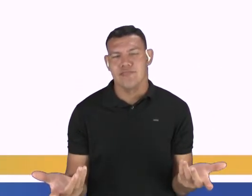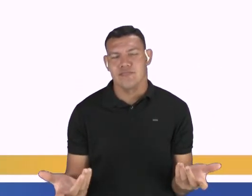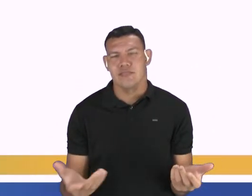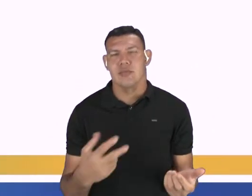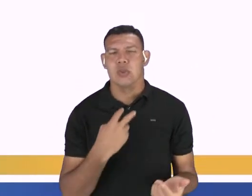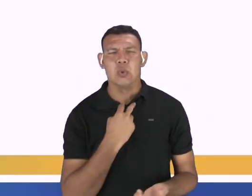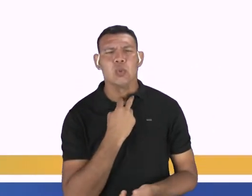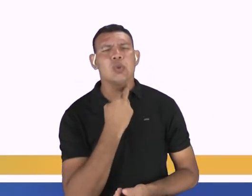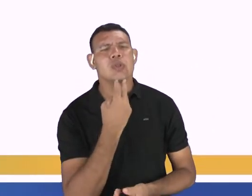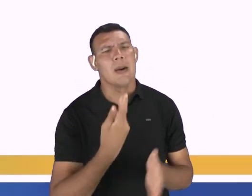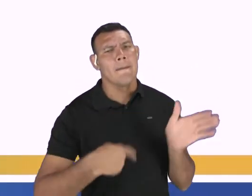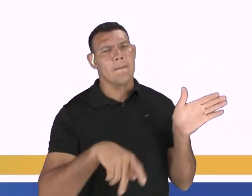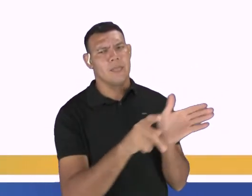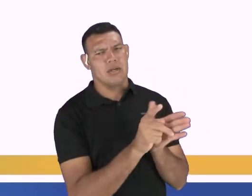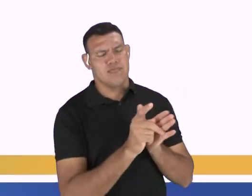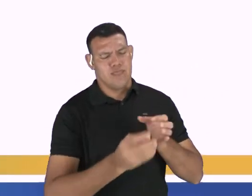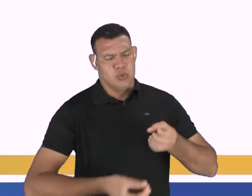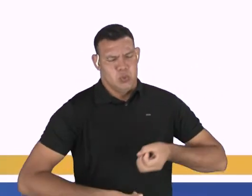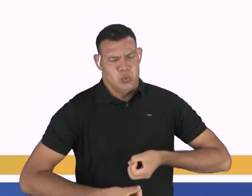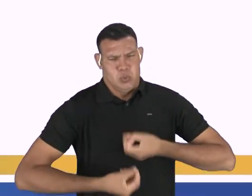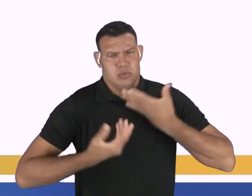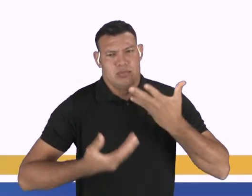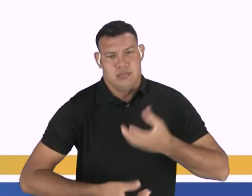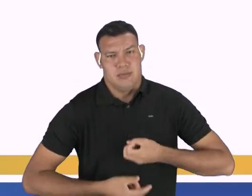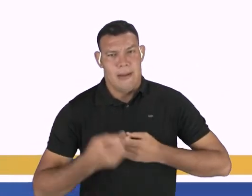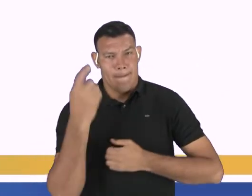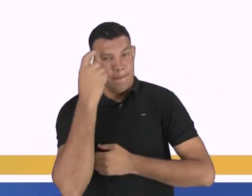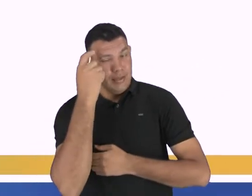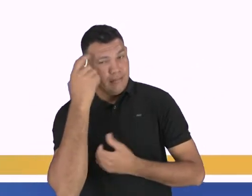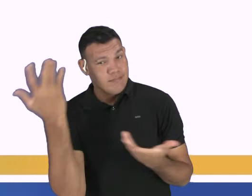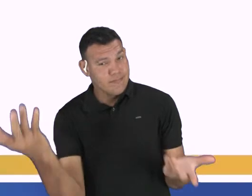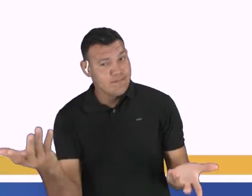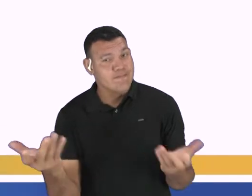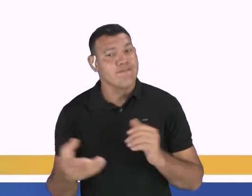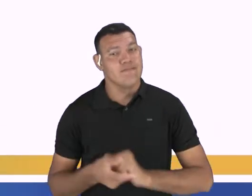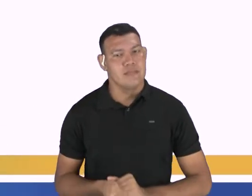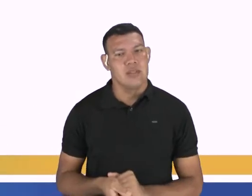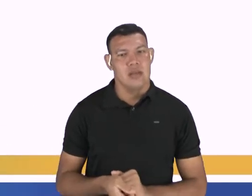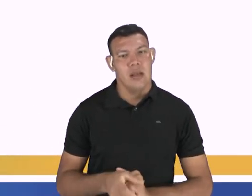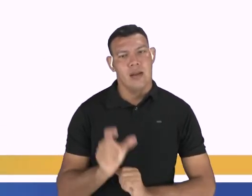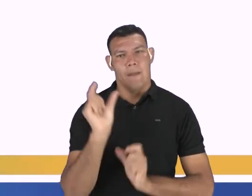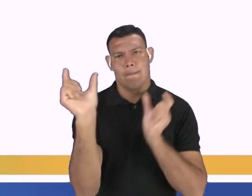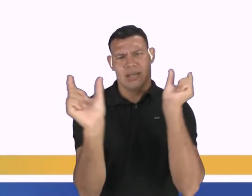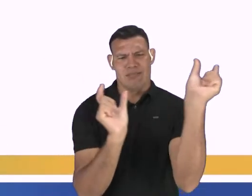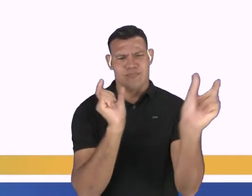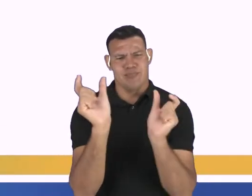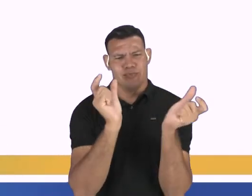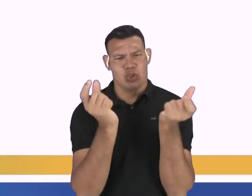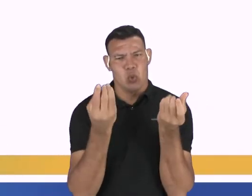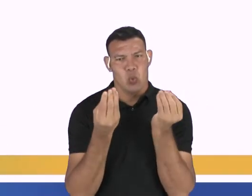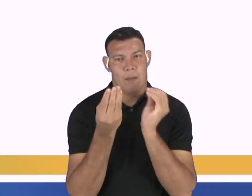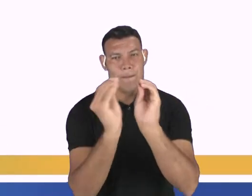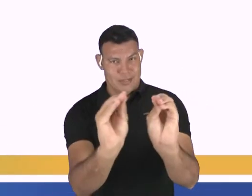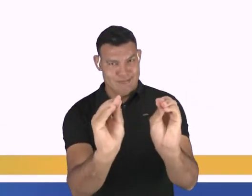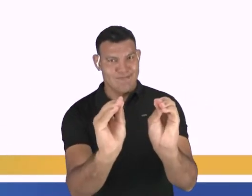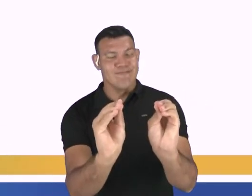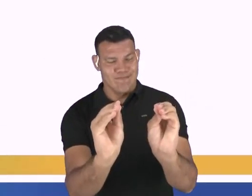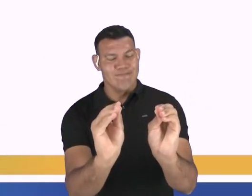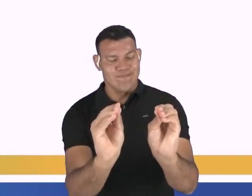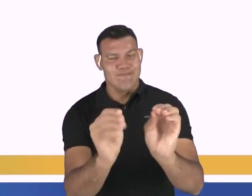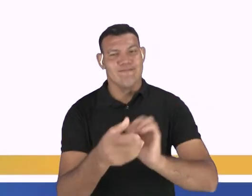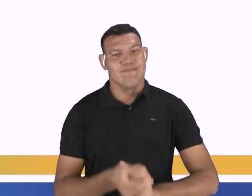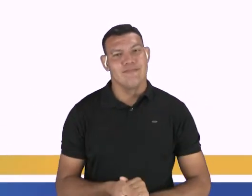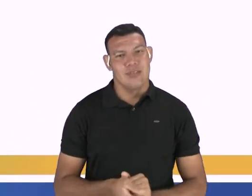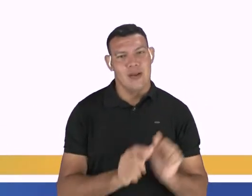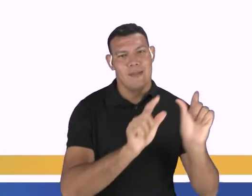voz, expressando o seu pensamento particular, as palavras do outro são introduzidas nesta fala, o que a gente viu na tirinha que eu acabei de